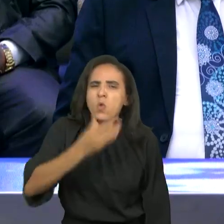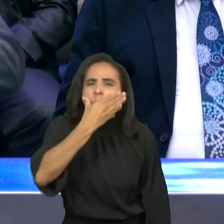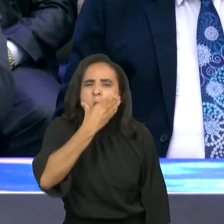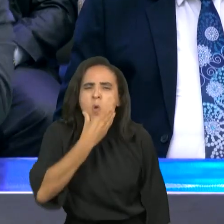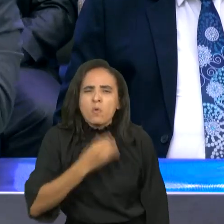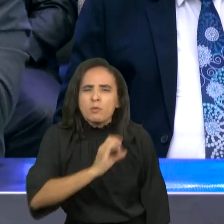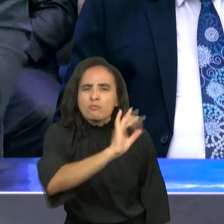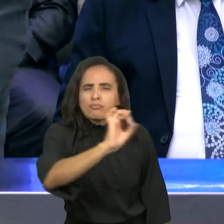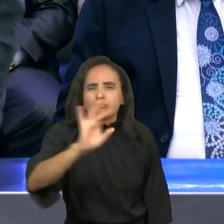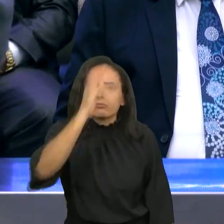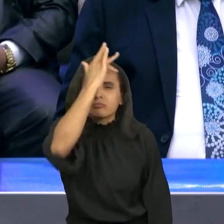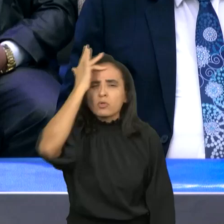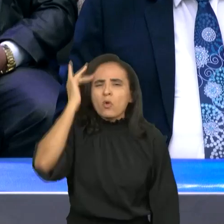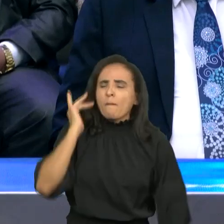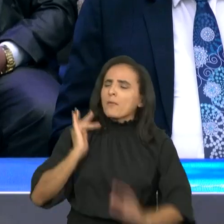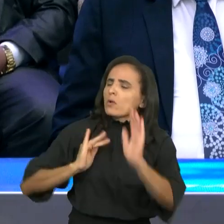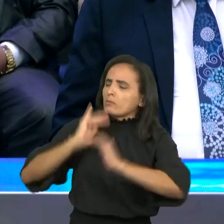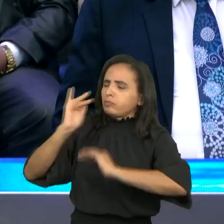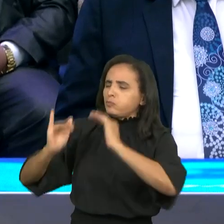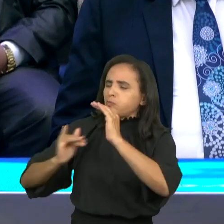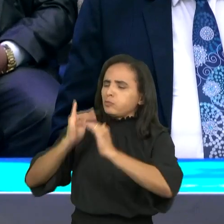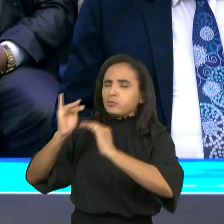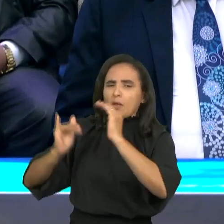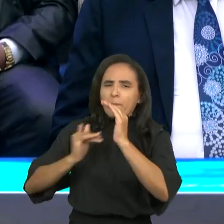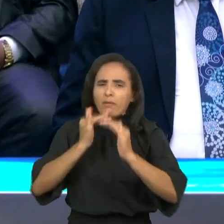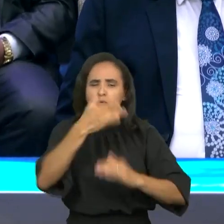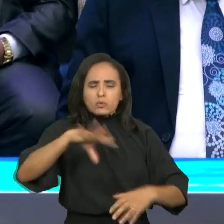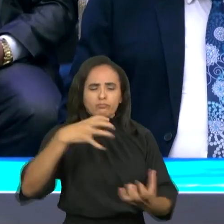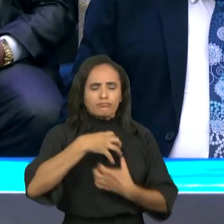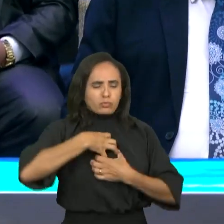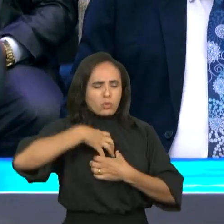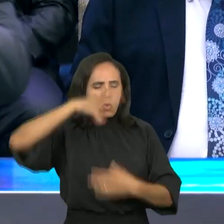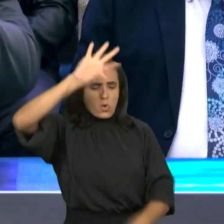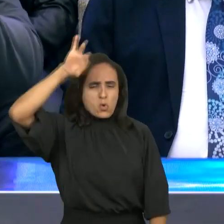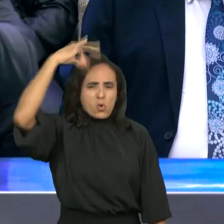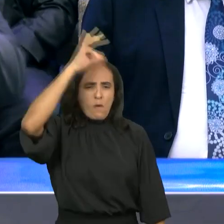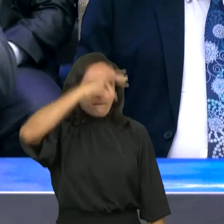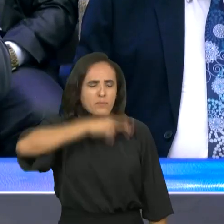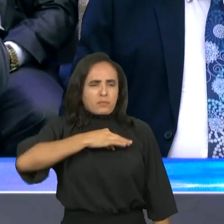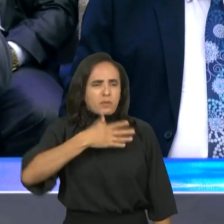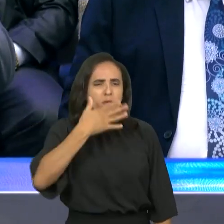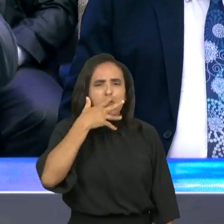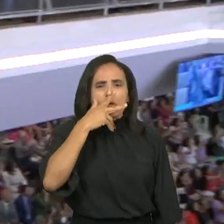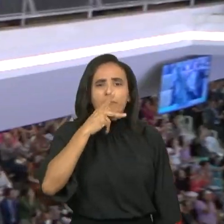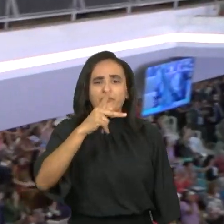as vossas filhas e os vossos filhos e as vossas filhas profetizarão